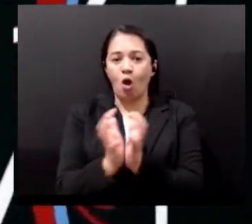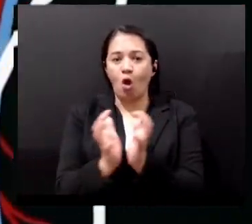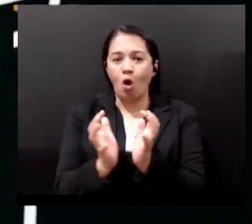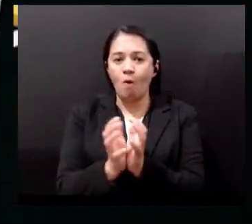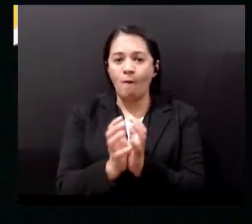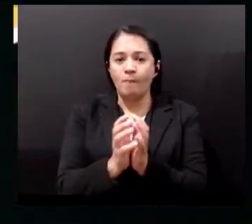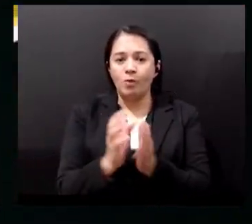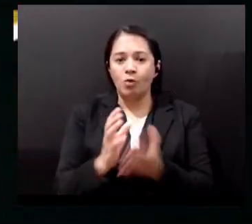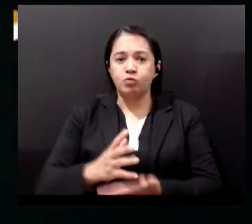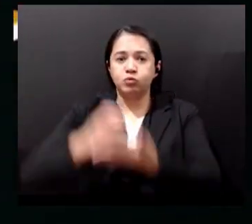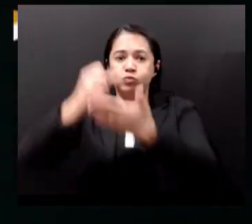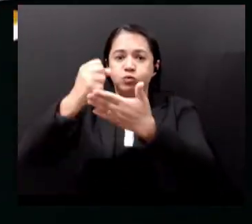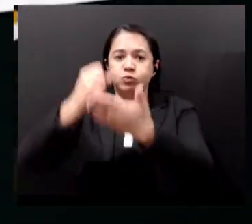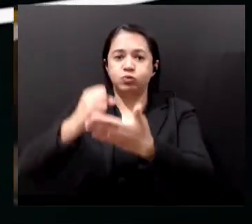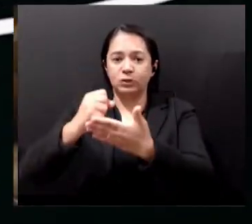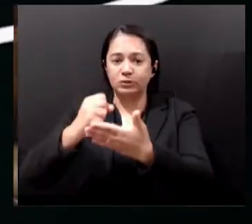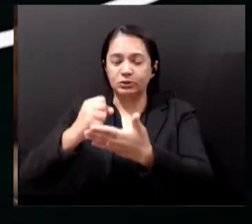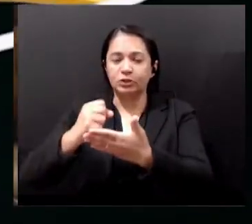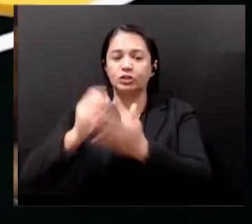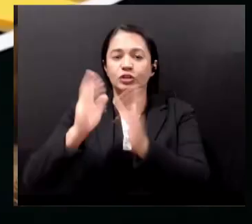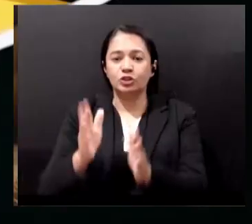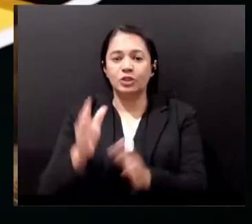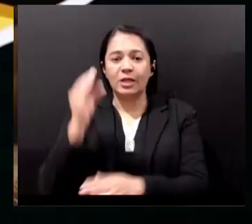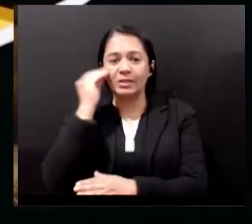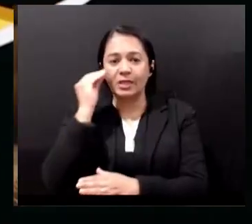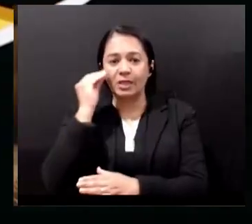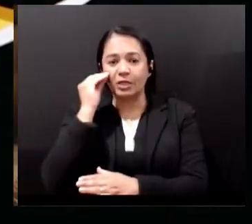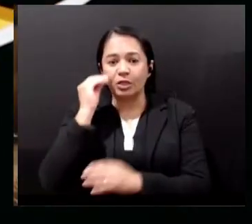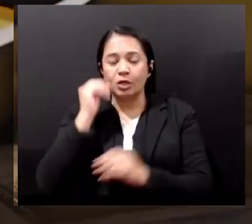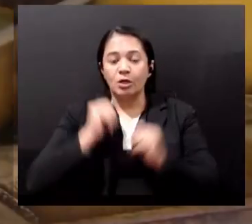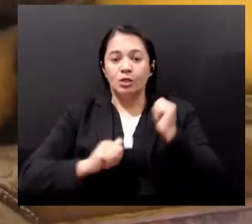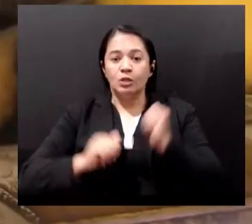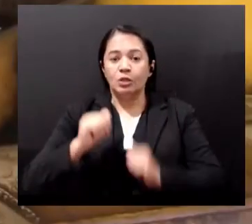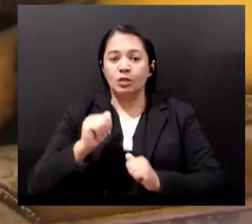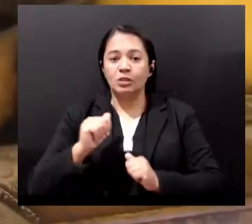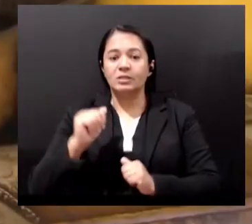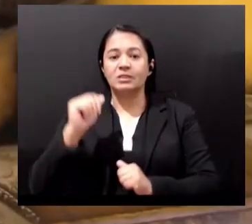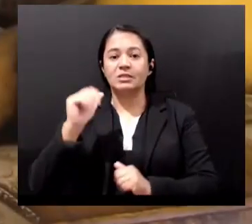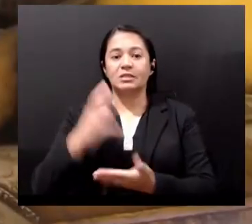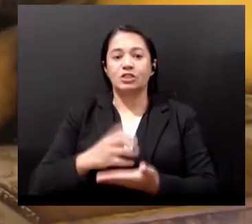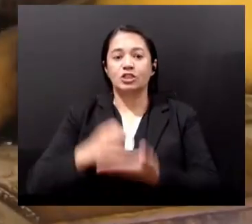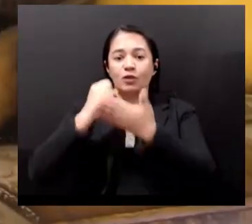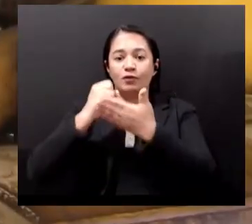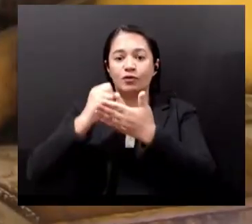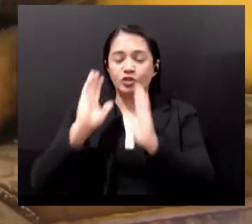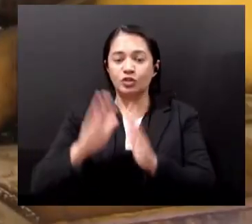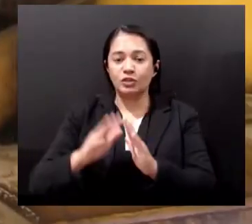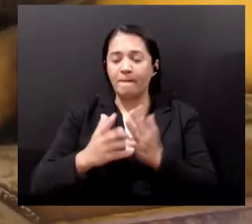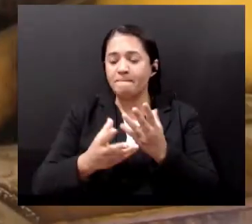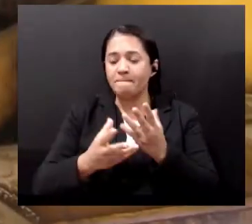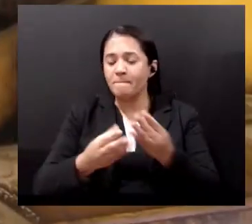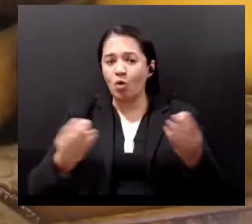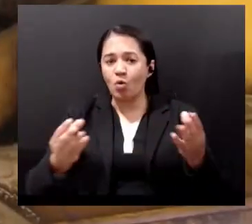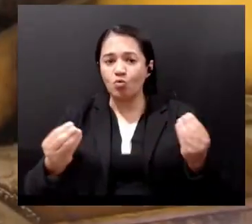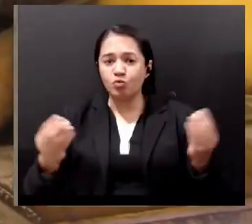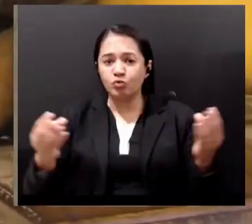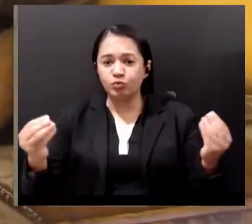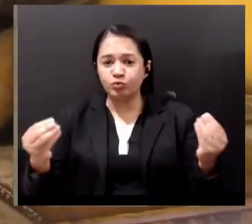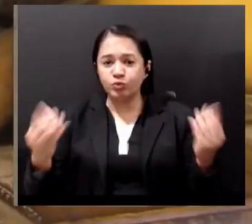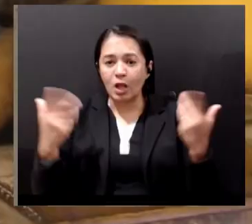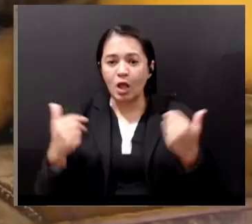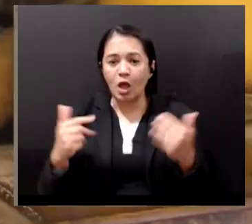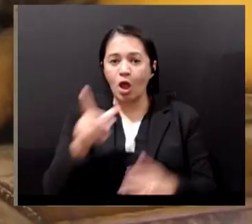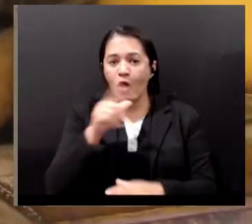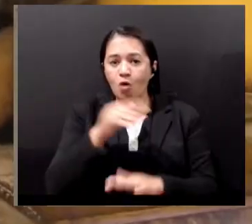Equipes de resgate de San Diego estão em uma corrida contra o tempo, já tendo socorrido dezenas de leões marinhos